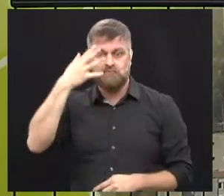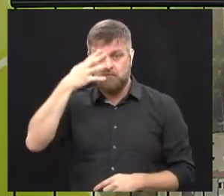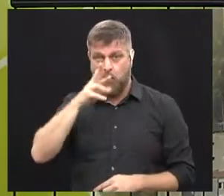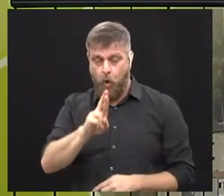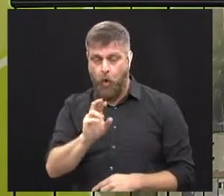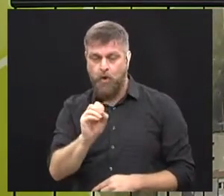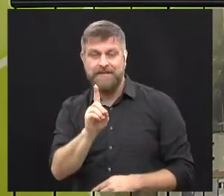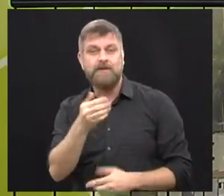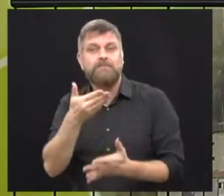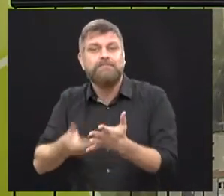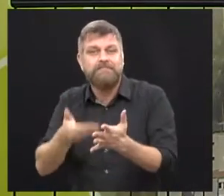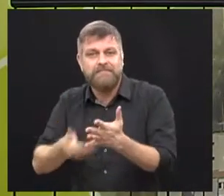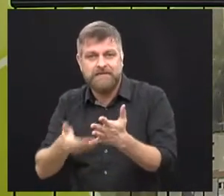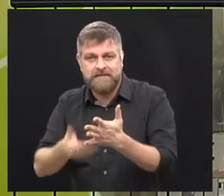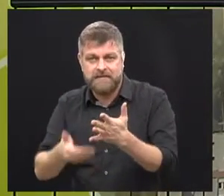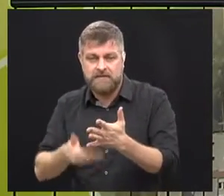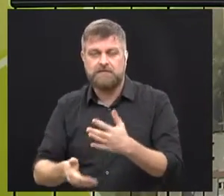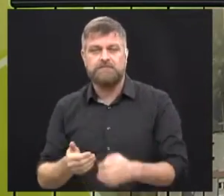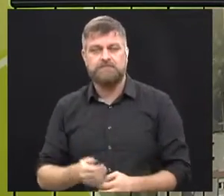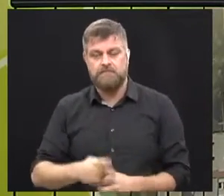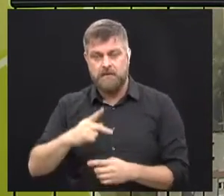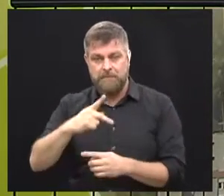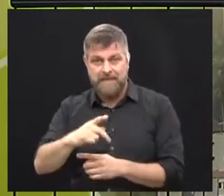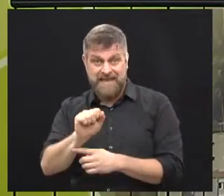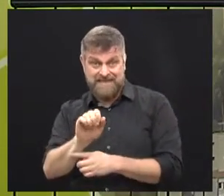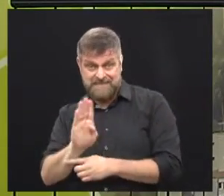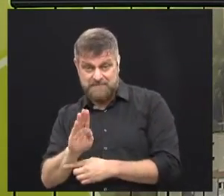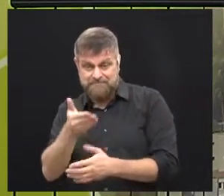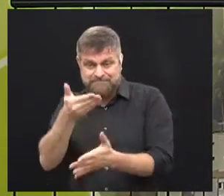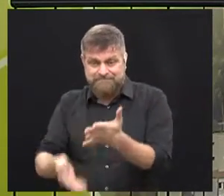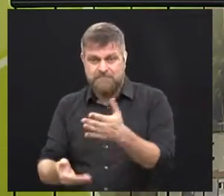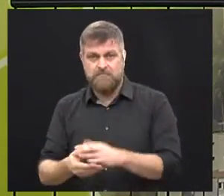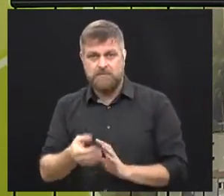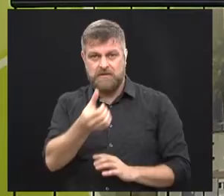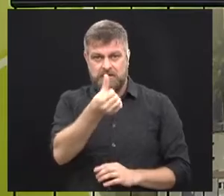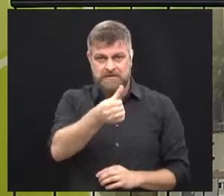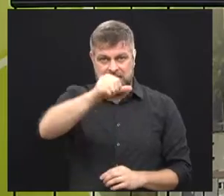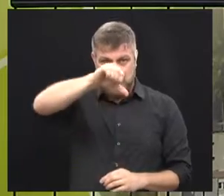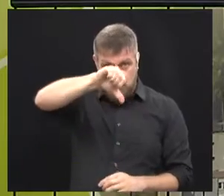Hollenberg, Ibanez do MDB, Hollenberg do PSB,